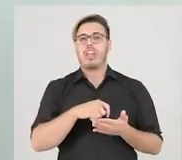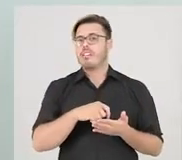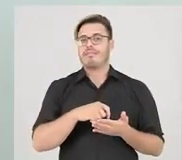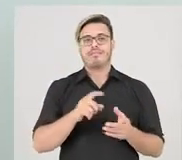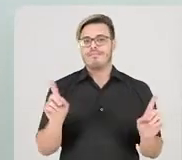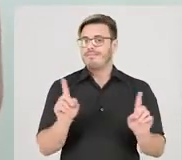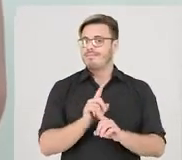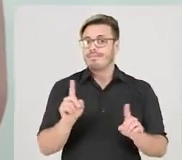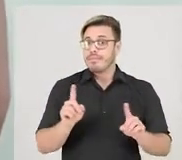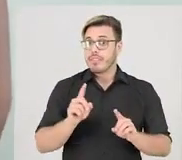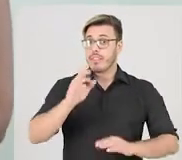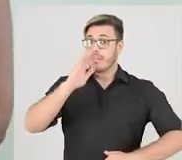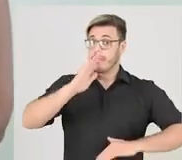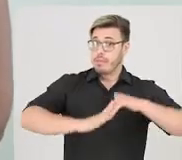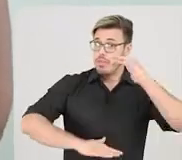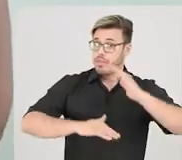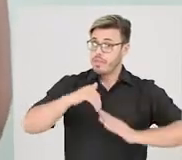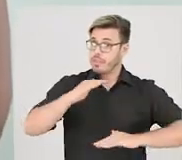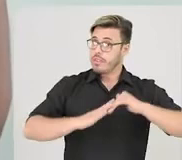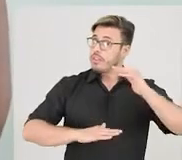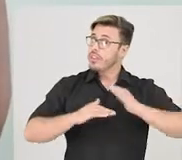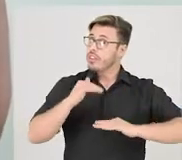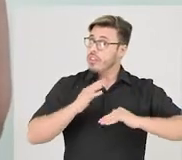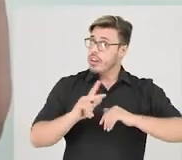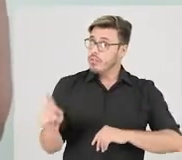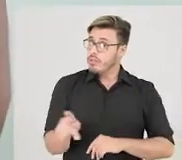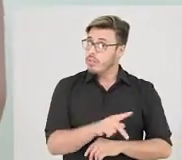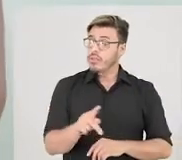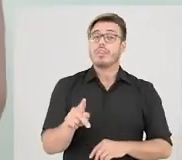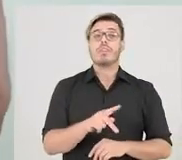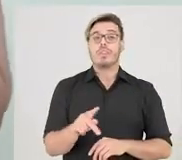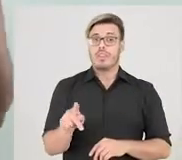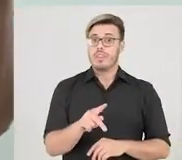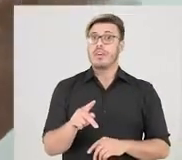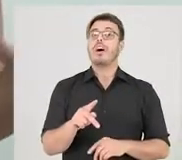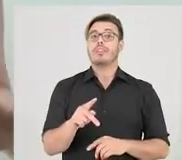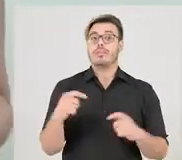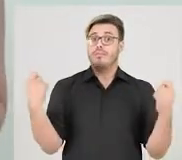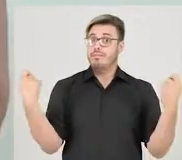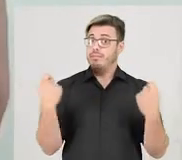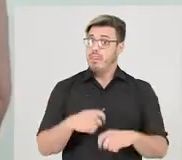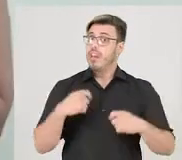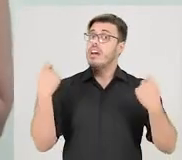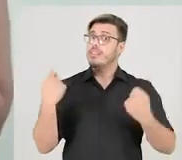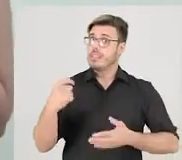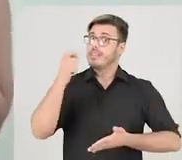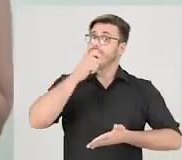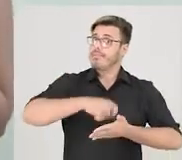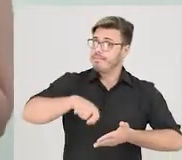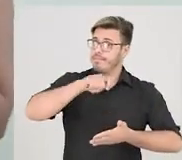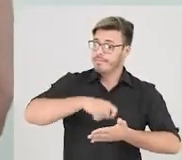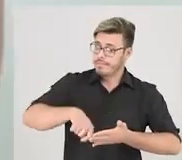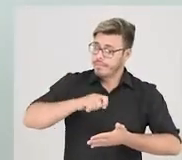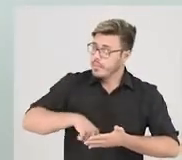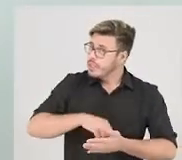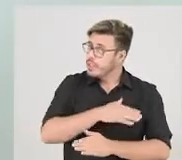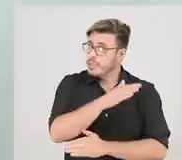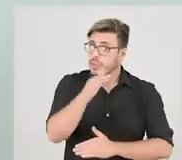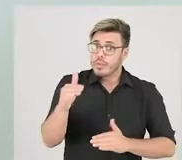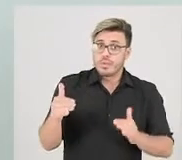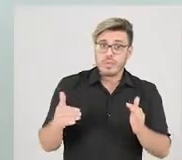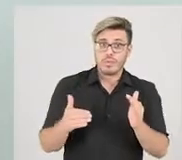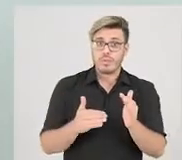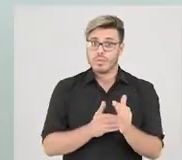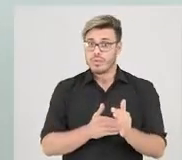vezes, o péssimo hábito de não registrar aquilo que faz. E aí, quando ele deixa este menino na escola, quando ele